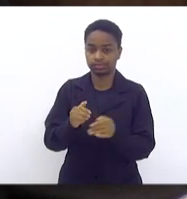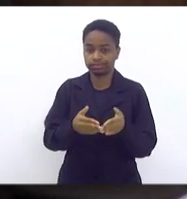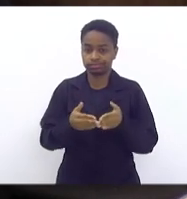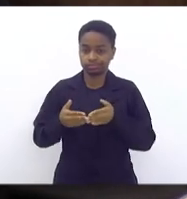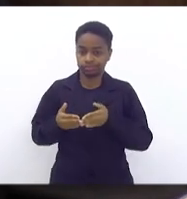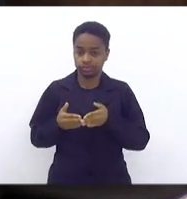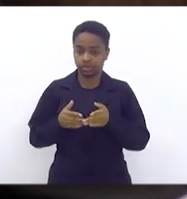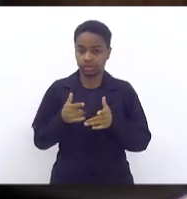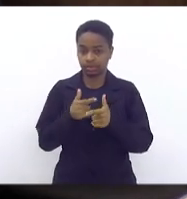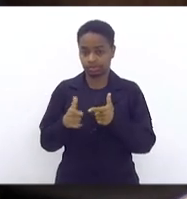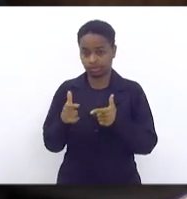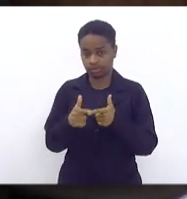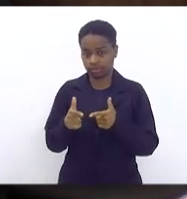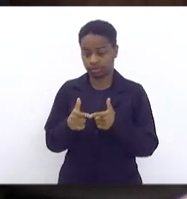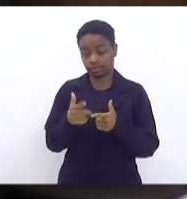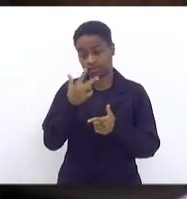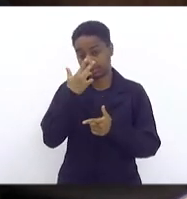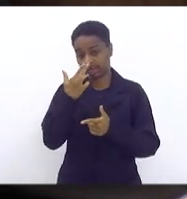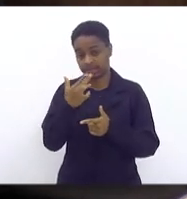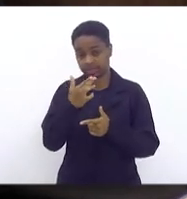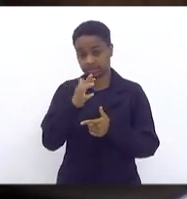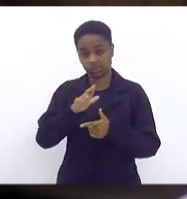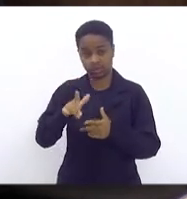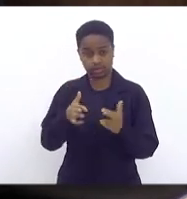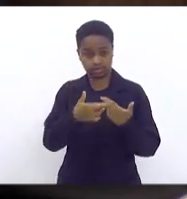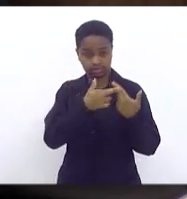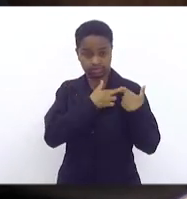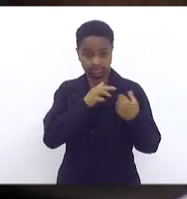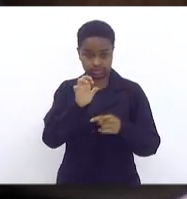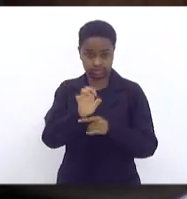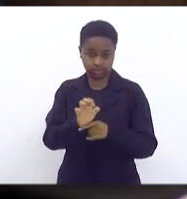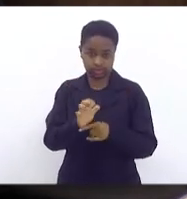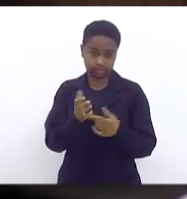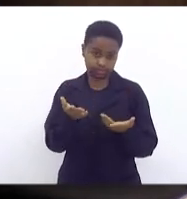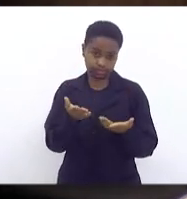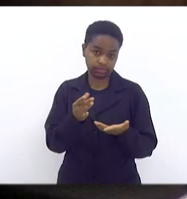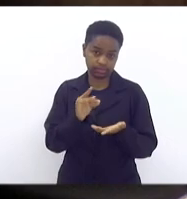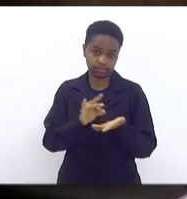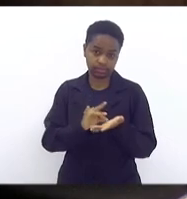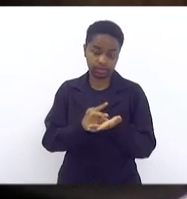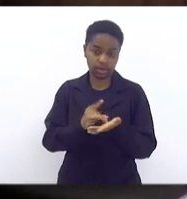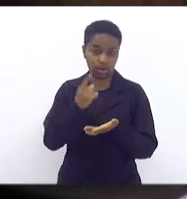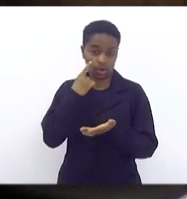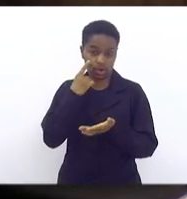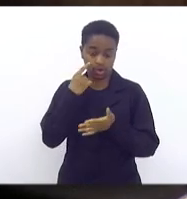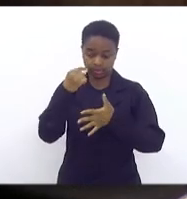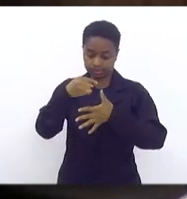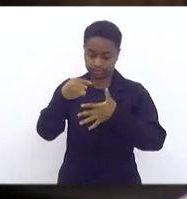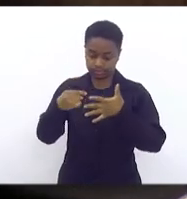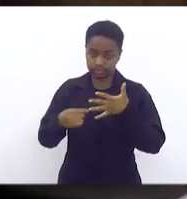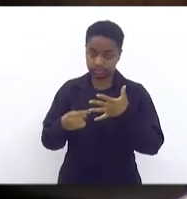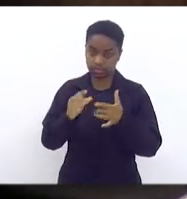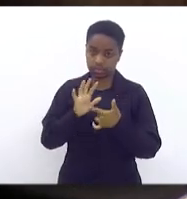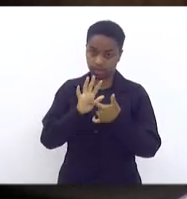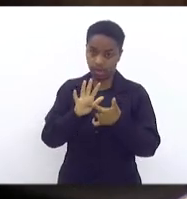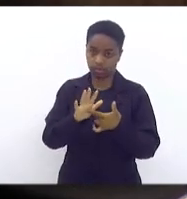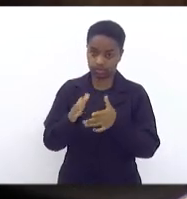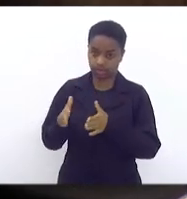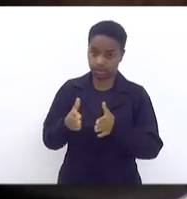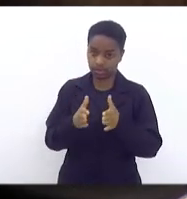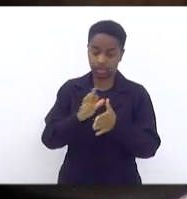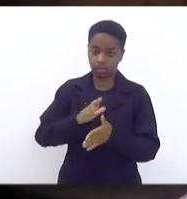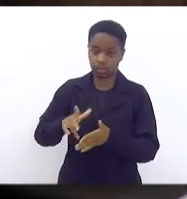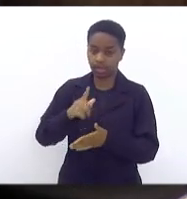problema como se não fosse um problema do estado foi um problema ali olha realmente os elementos apontavam para aquela direção não foi um